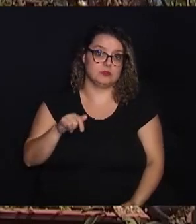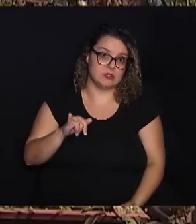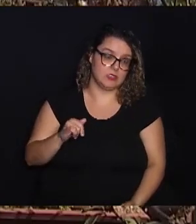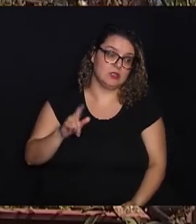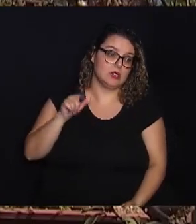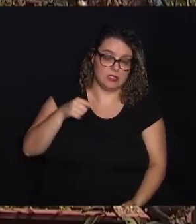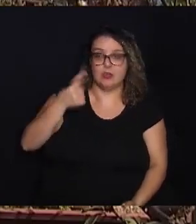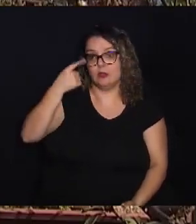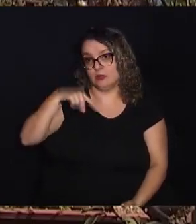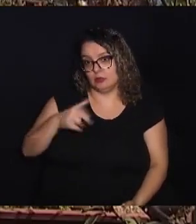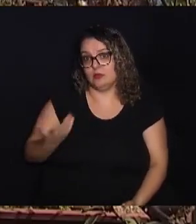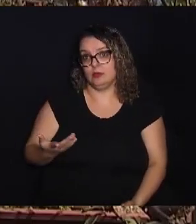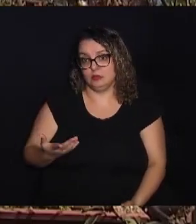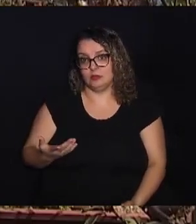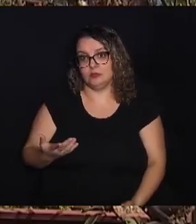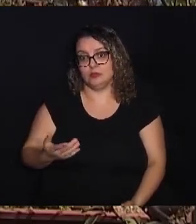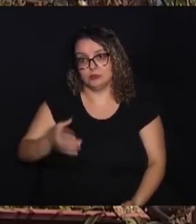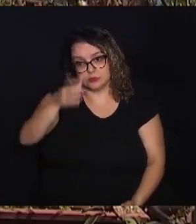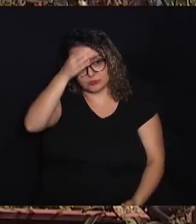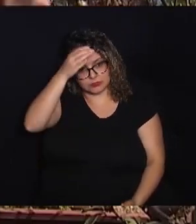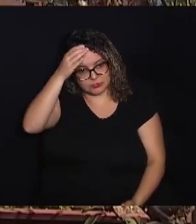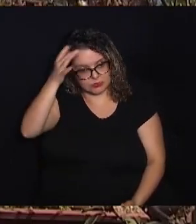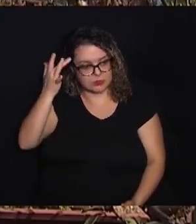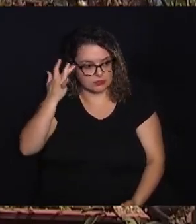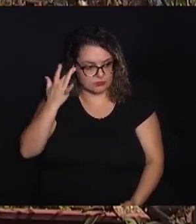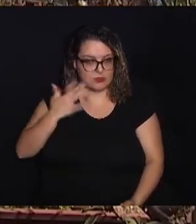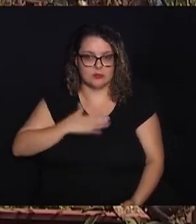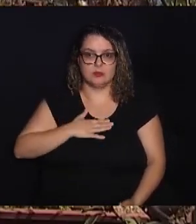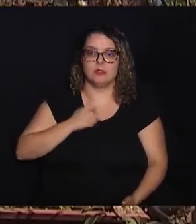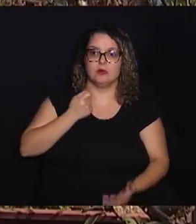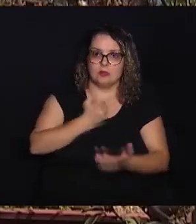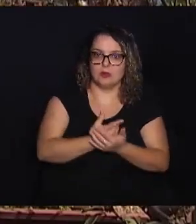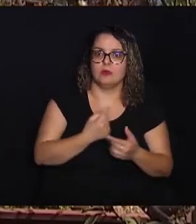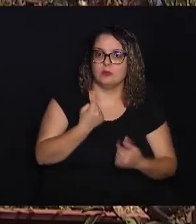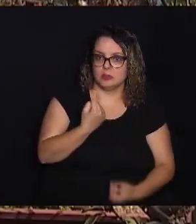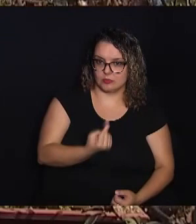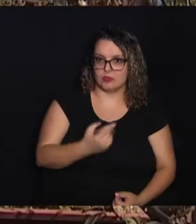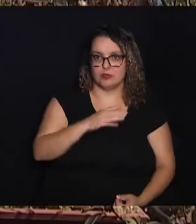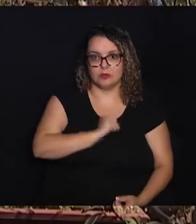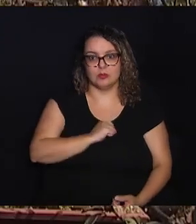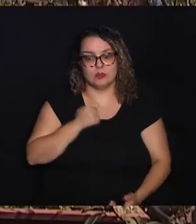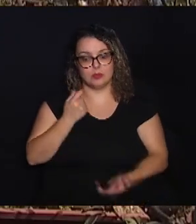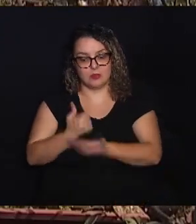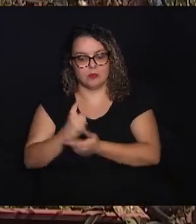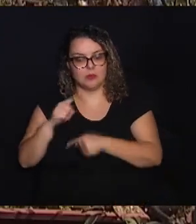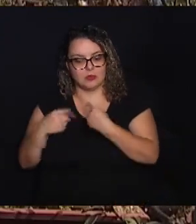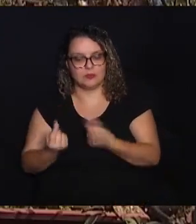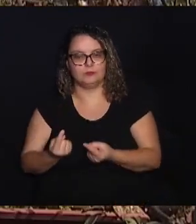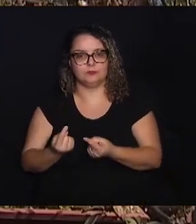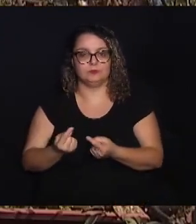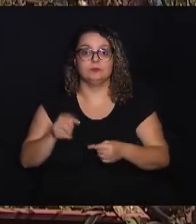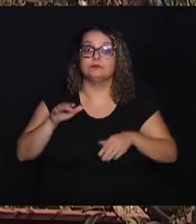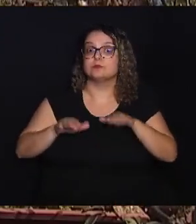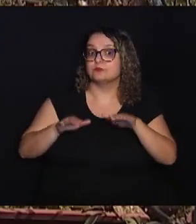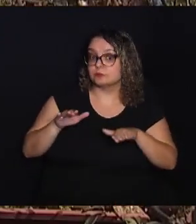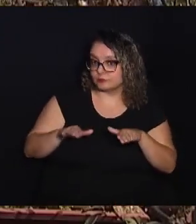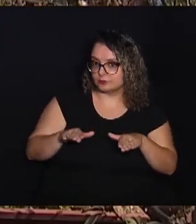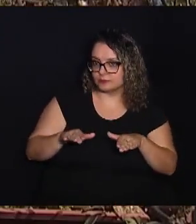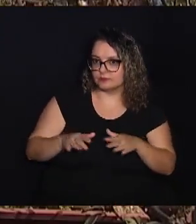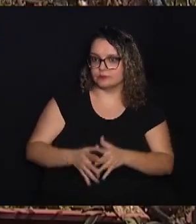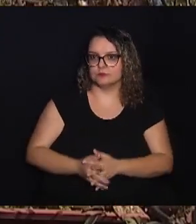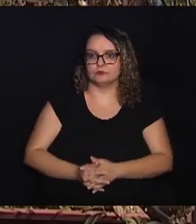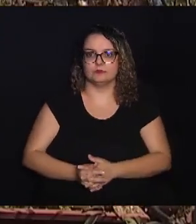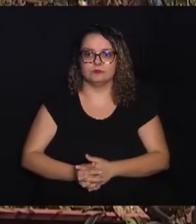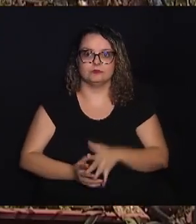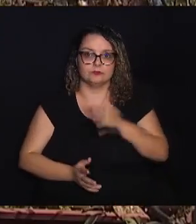perfil de cliente maduro que eu quero para mim. Que ele compre um, que ele goste e compre outro. Então, muitas vezes,